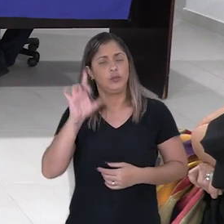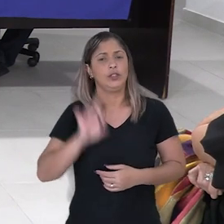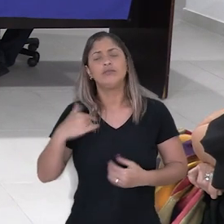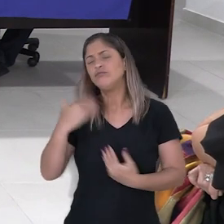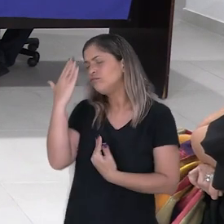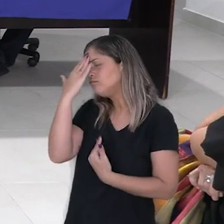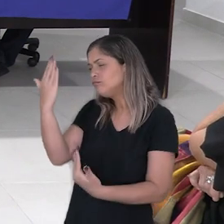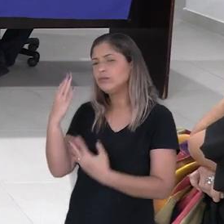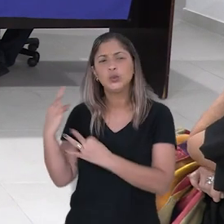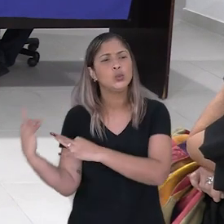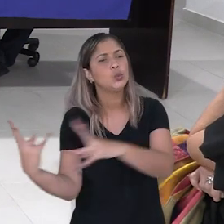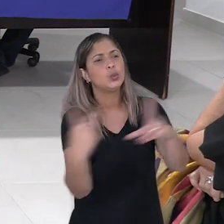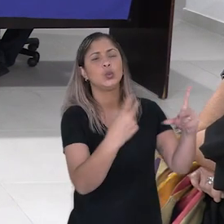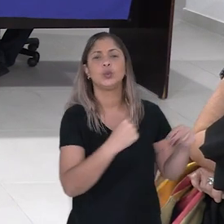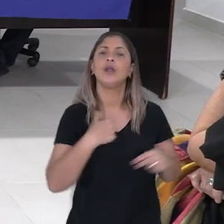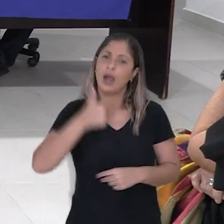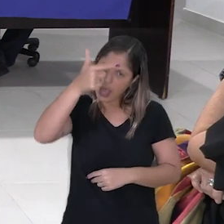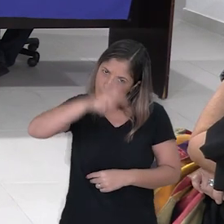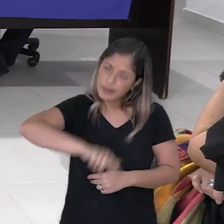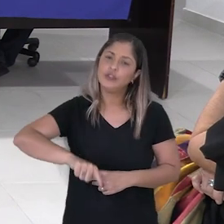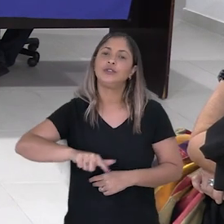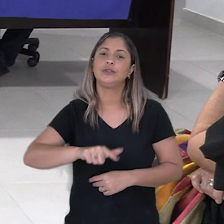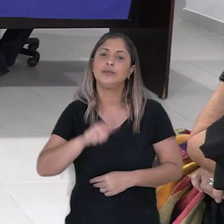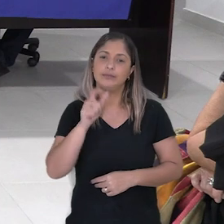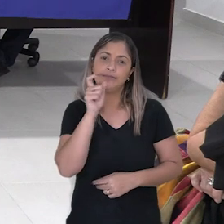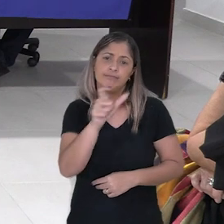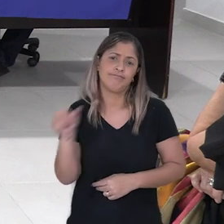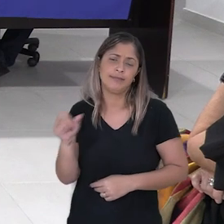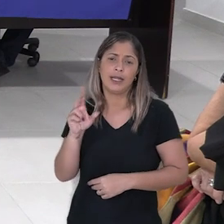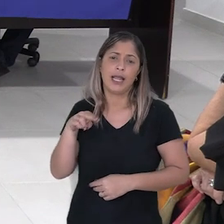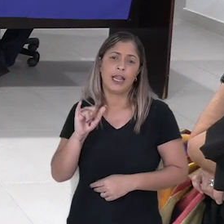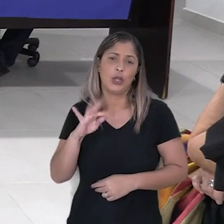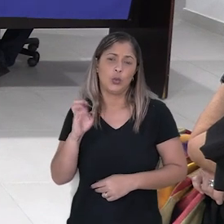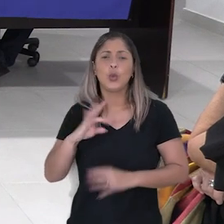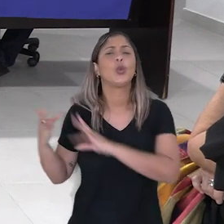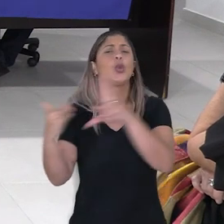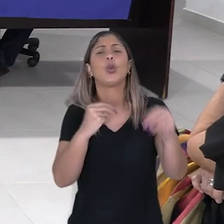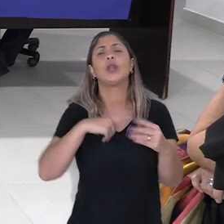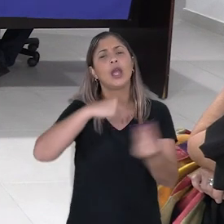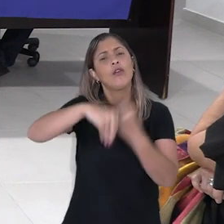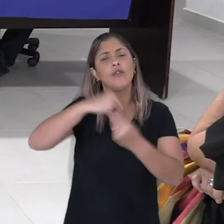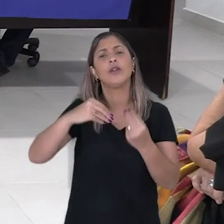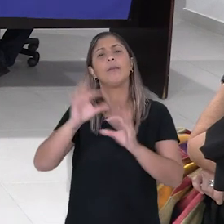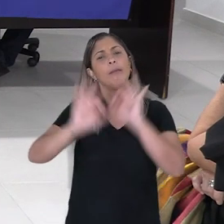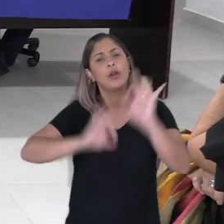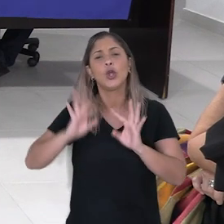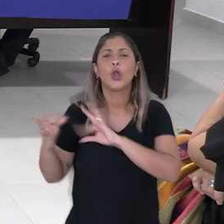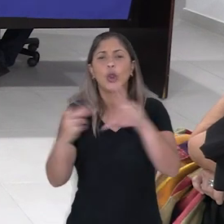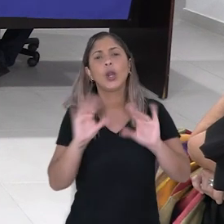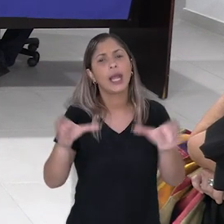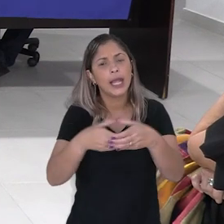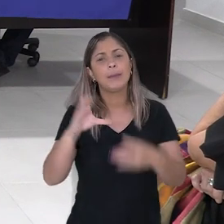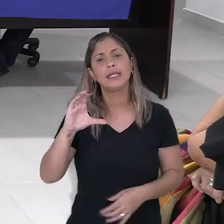profunda gratidão a todos, repetindo as palavras do Newton, todos os envolvidos nesse projeto, né? Em especial a todas as equipes